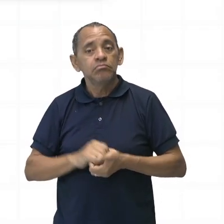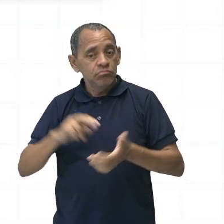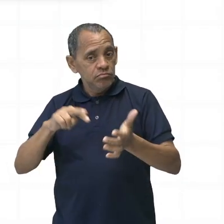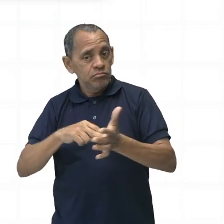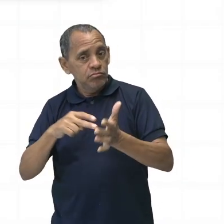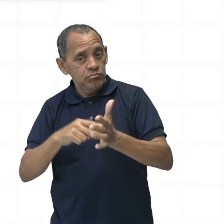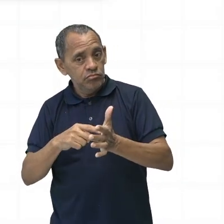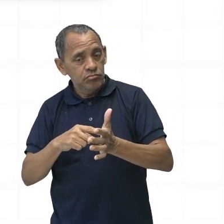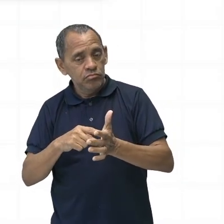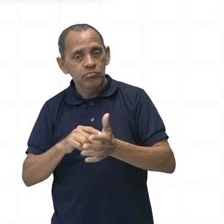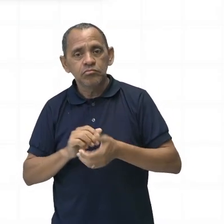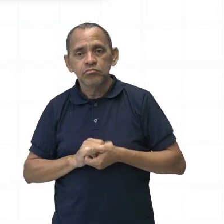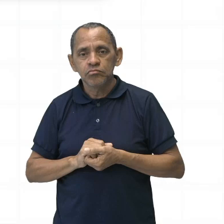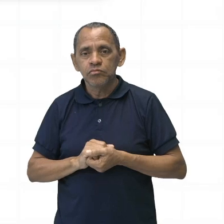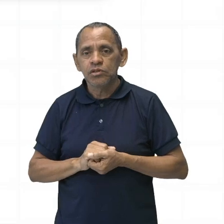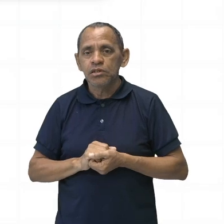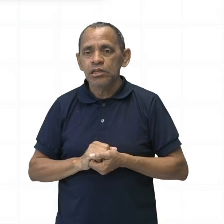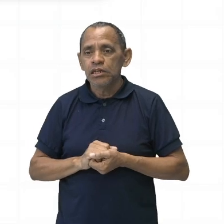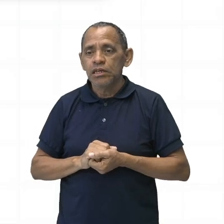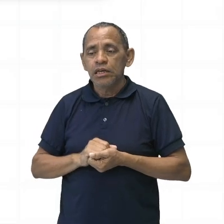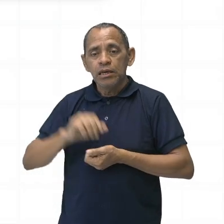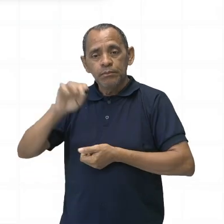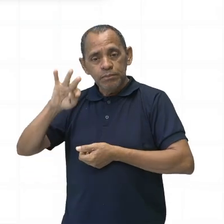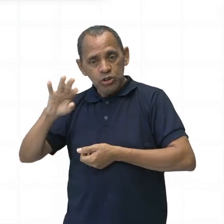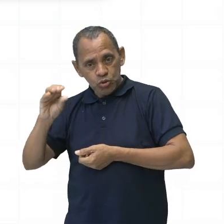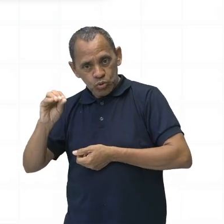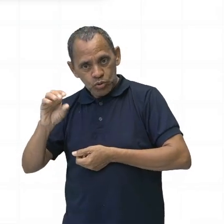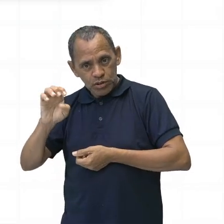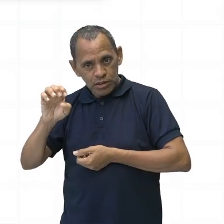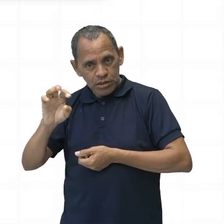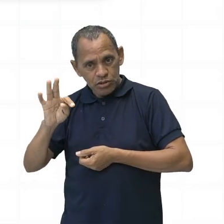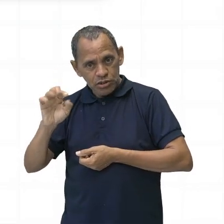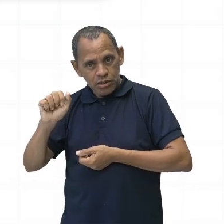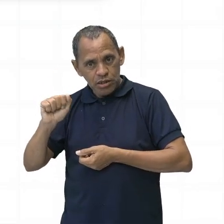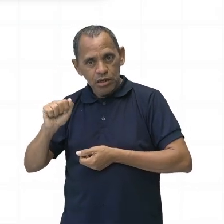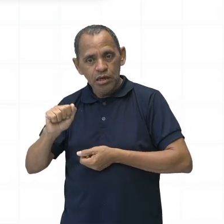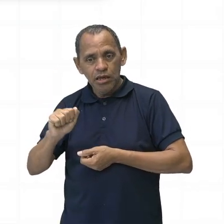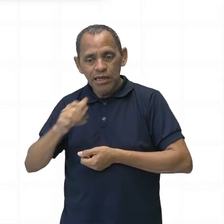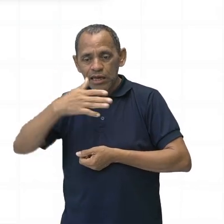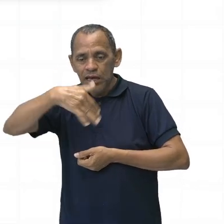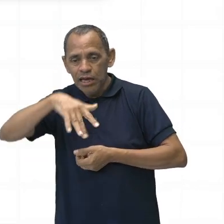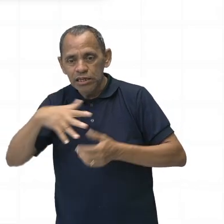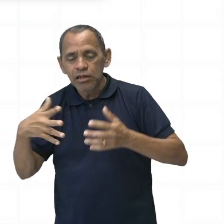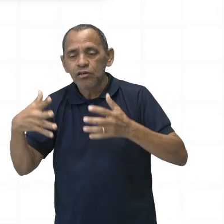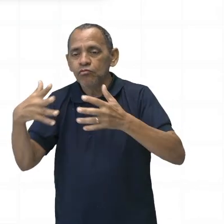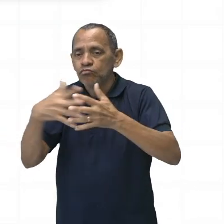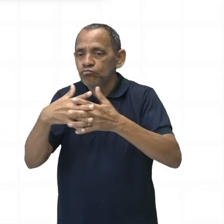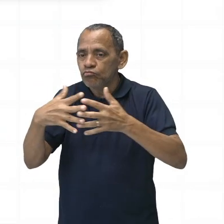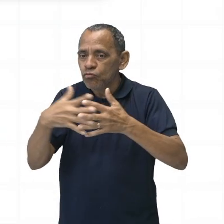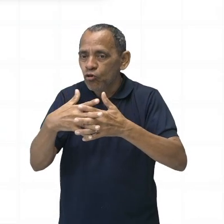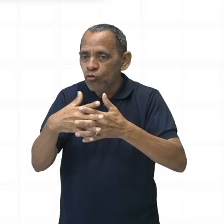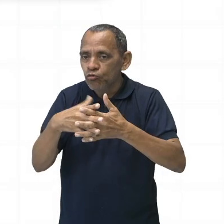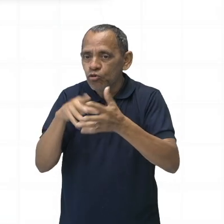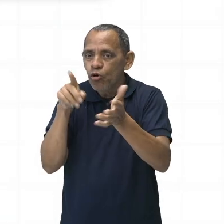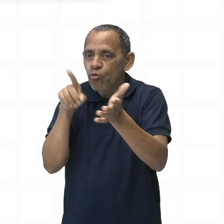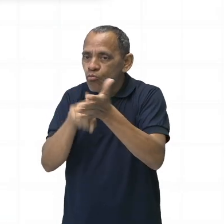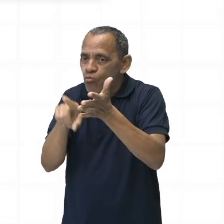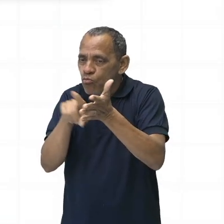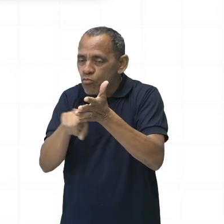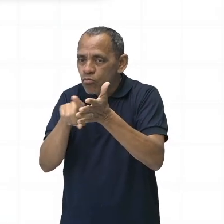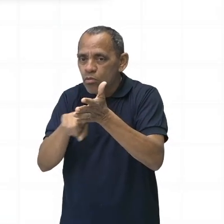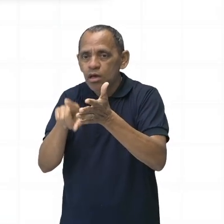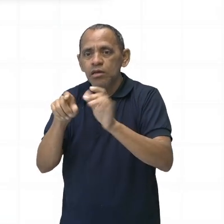Enquanto que a ética vai pensar um estudo sobre as atitudes, a moral vai pensar a prática a partir dos